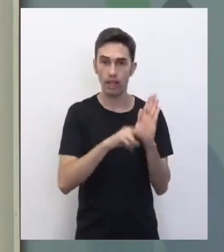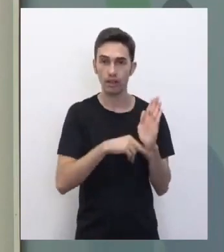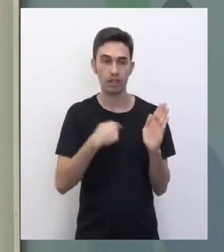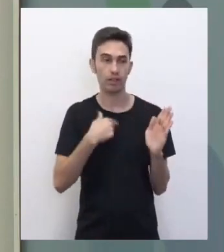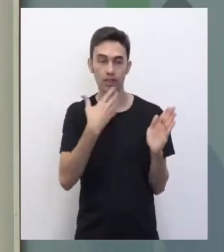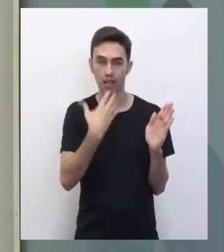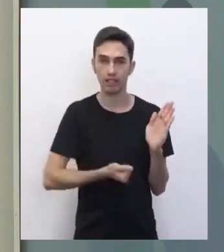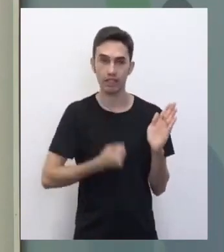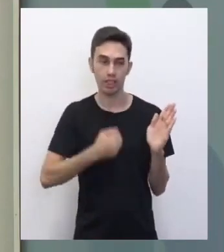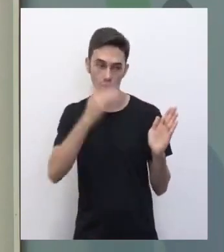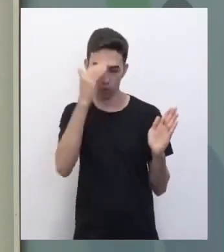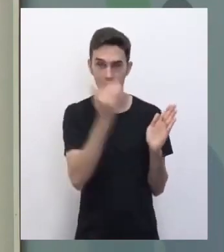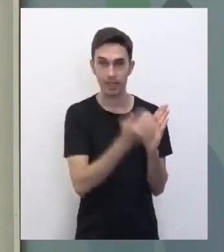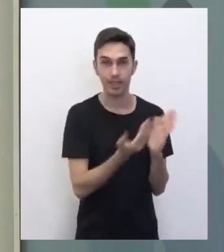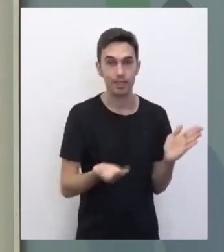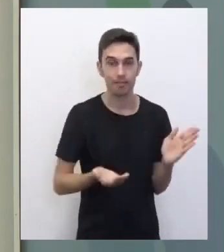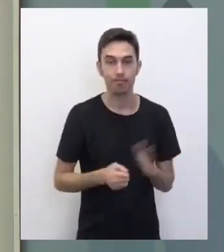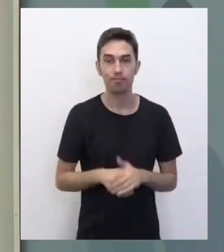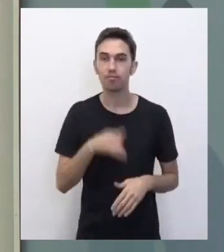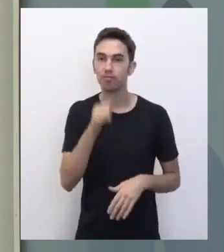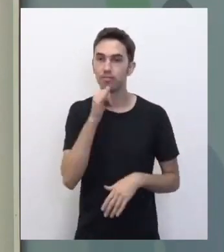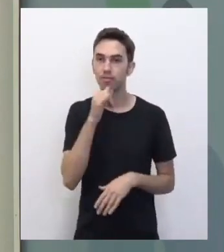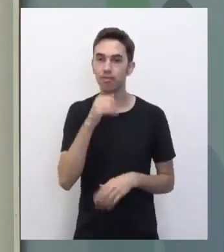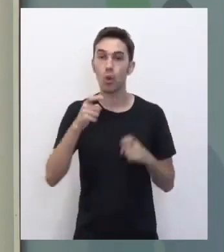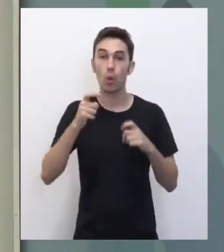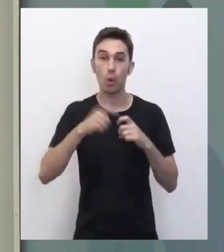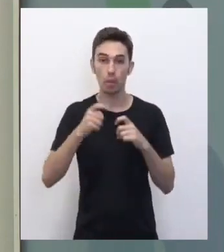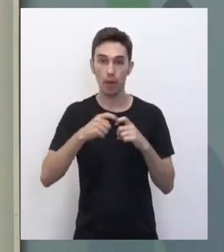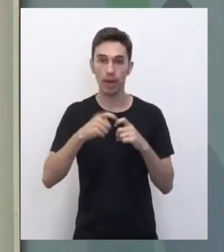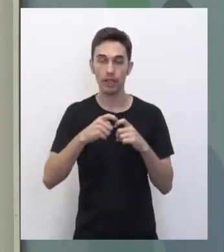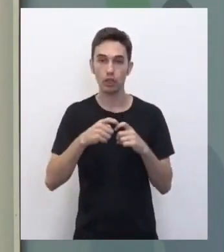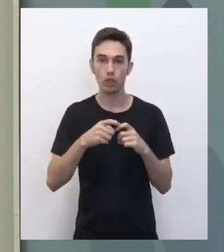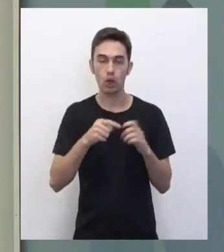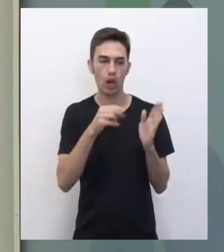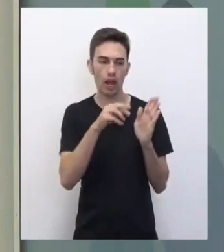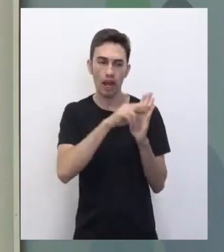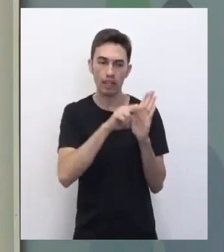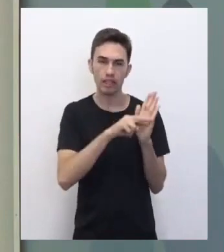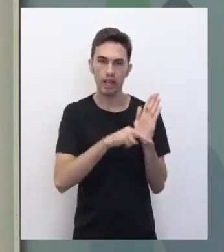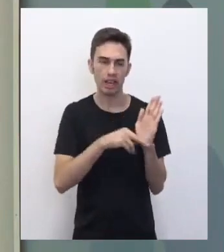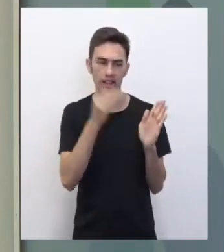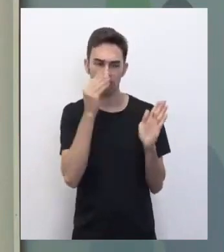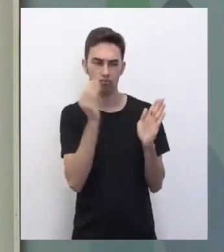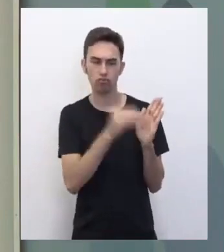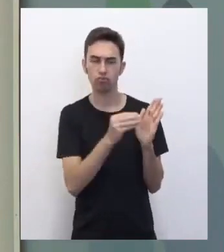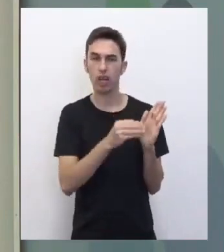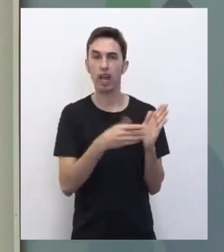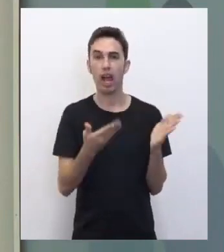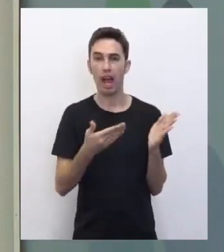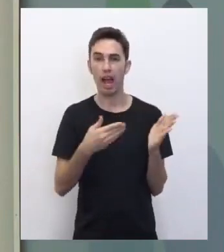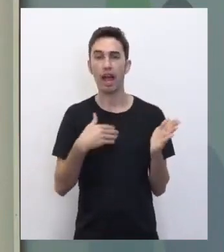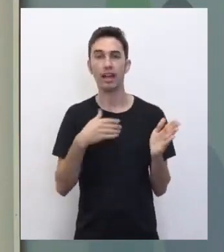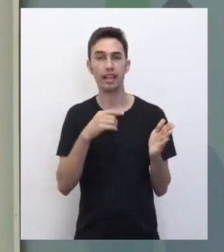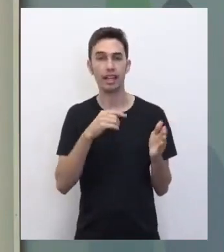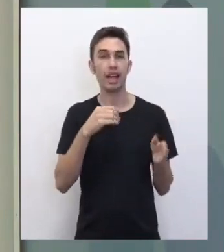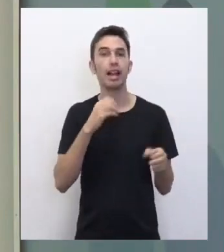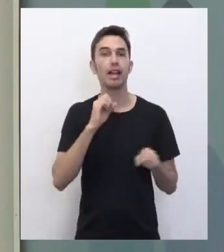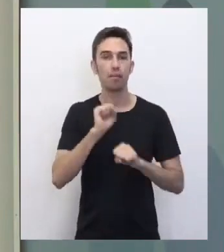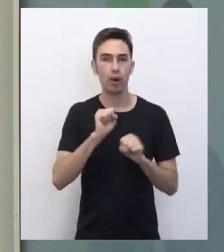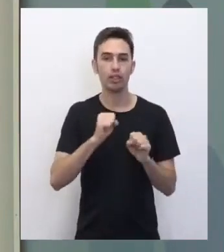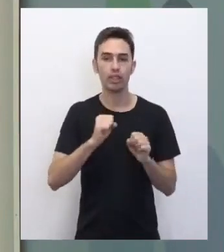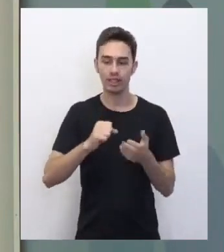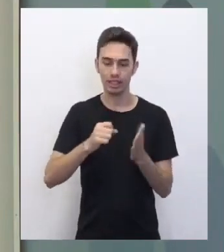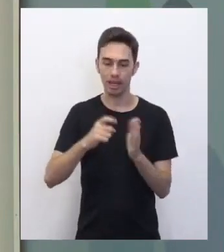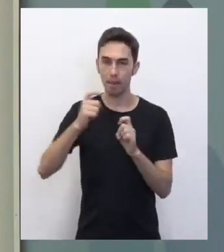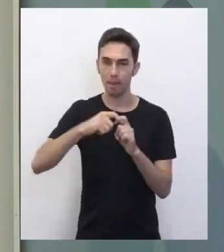advogado, um médico pode inclusive perder a sua licença para exercer a profissão porque ele desrespeitou esse código de ética. Que,